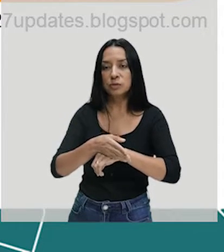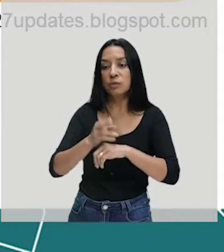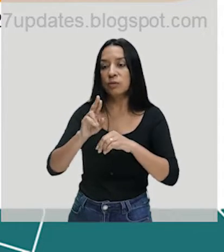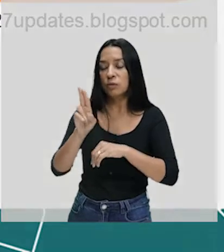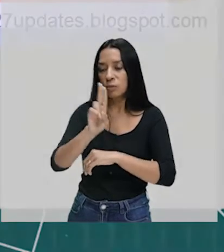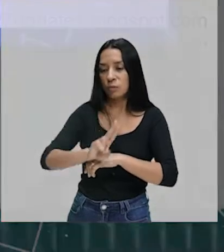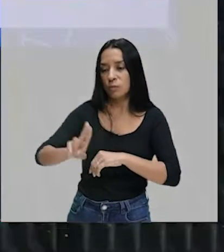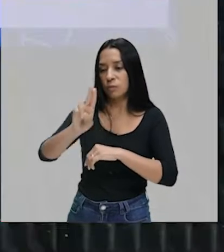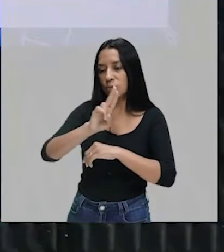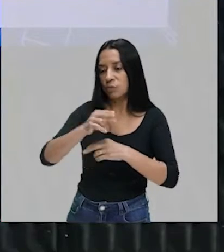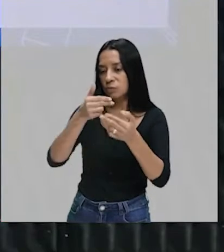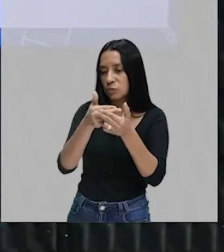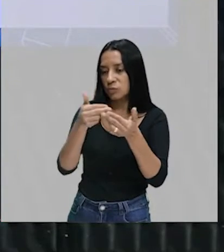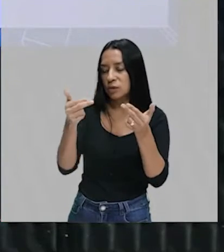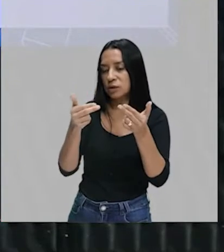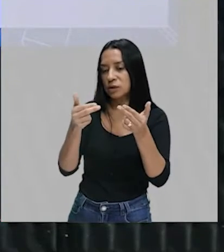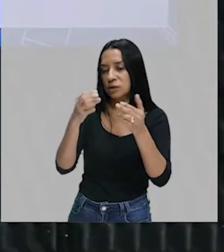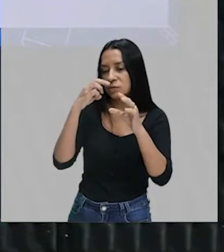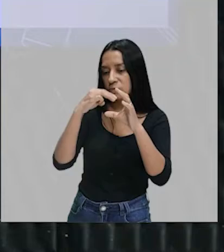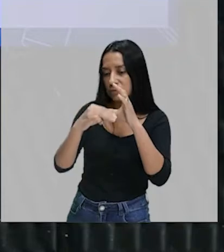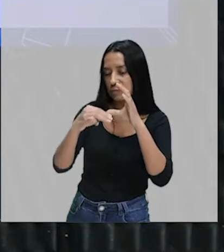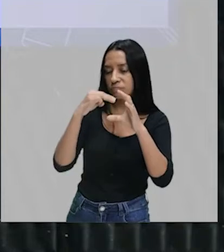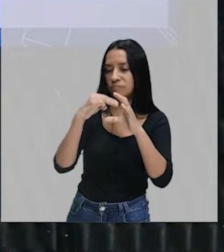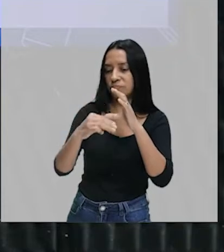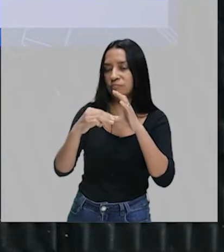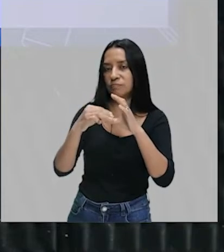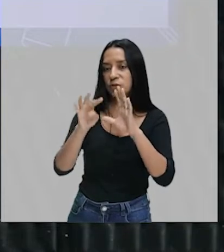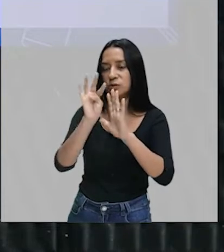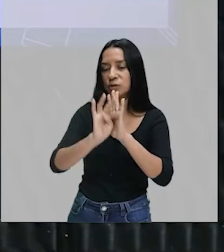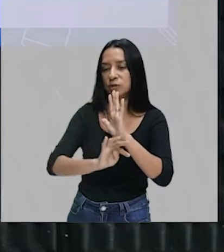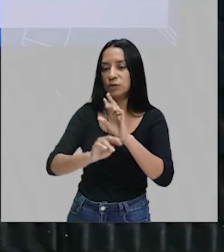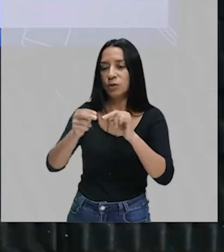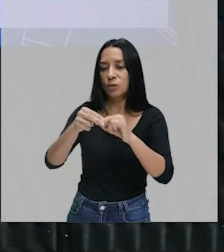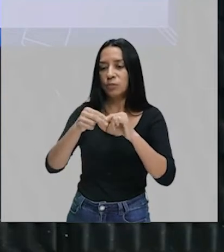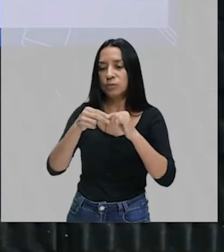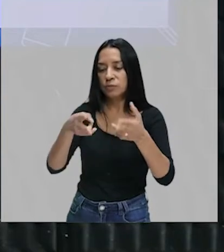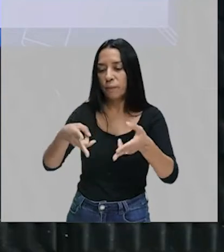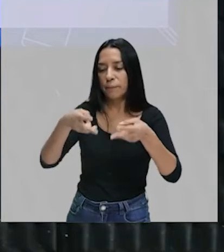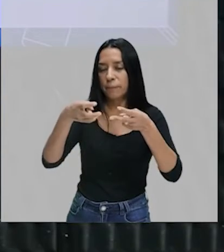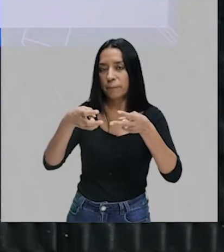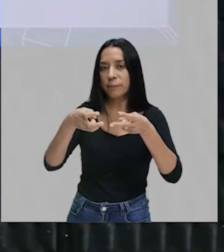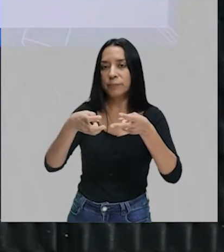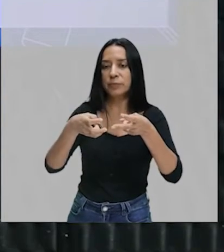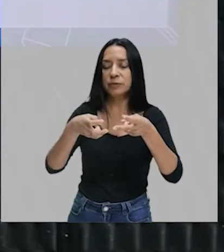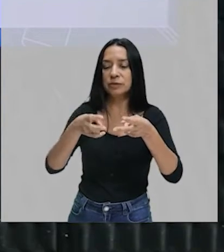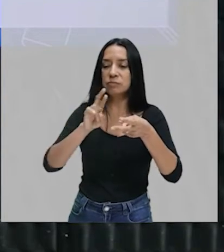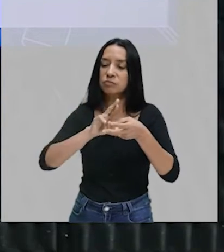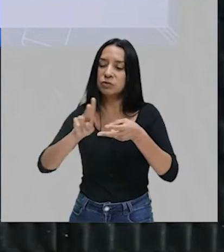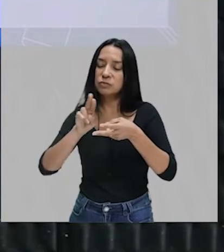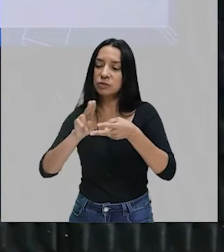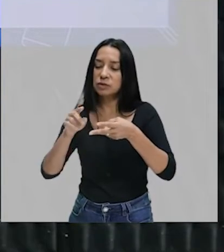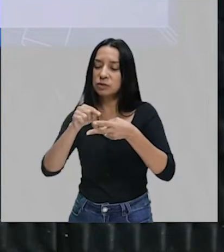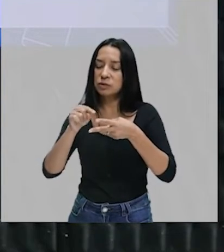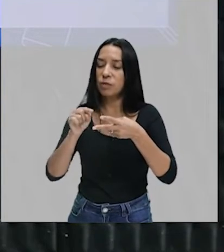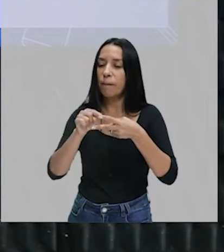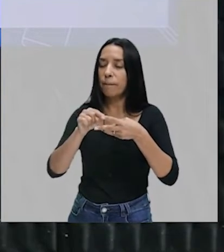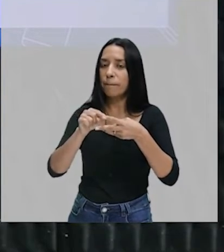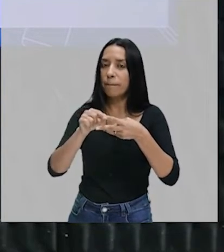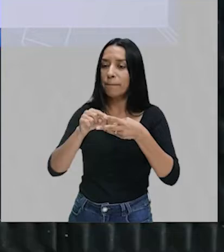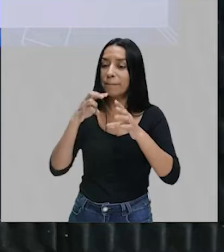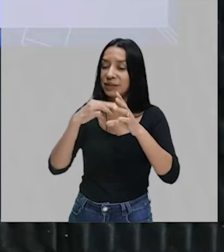que o telefone oferece para enviar mensagem de texto Por isso que a gente percebe essa diferença entre mensagem